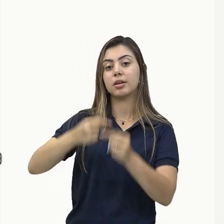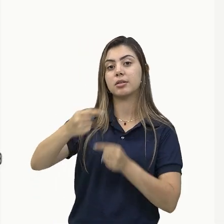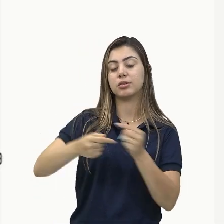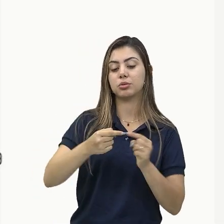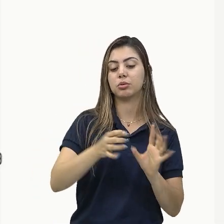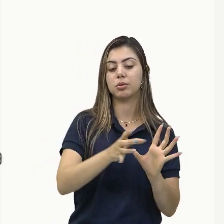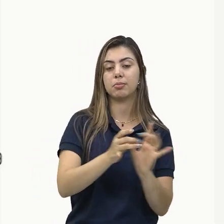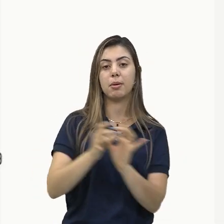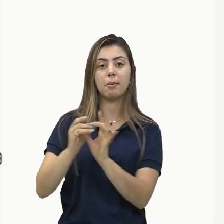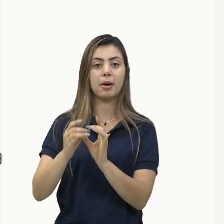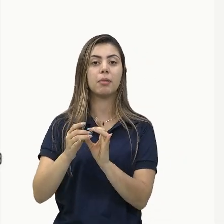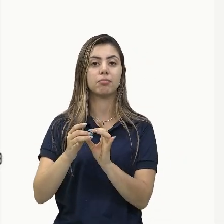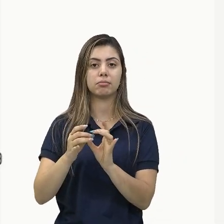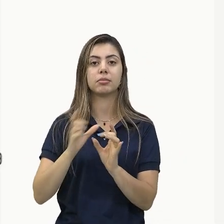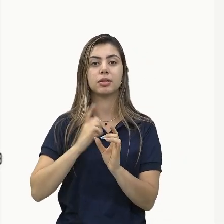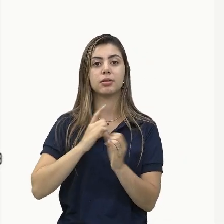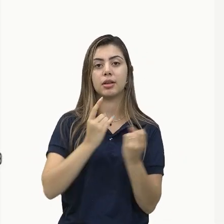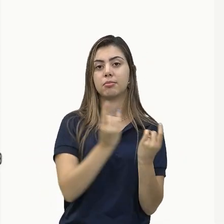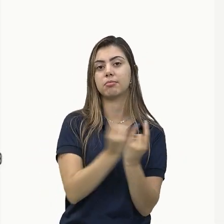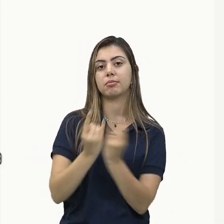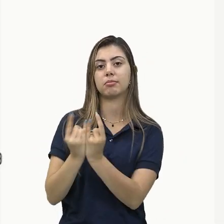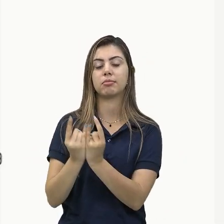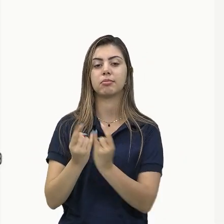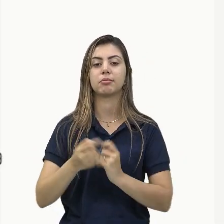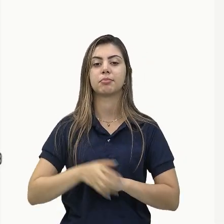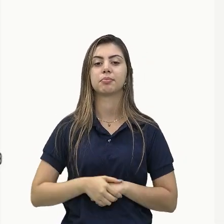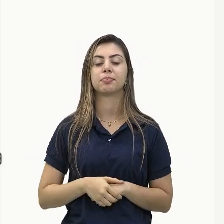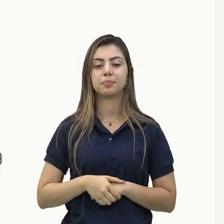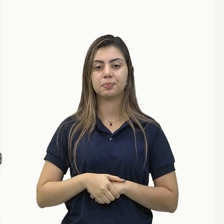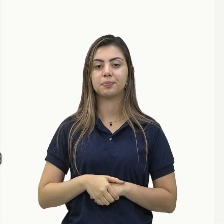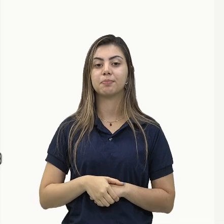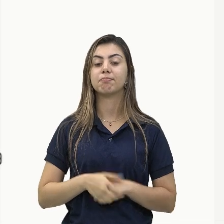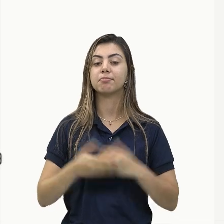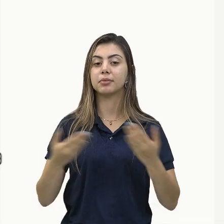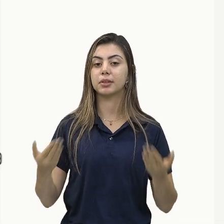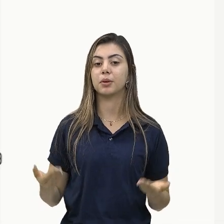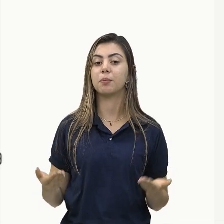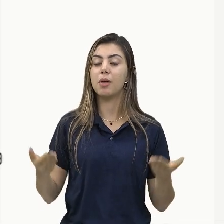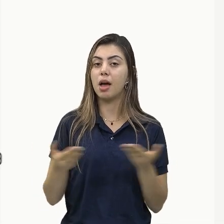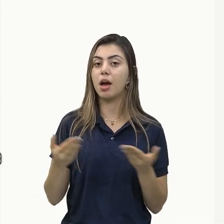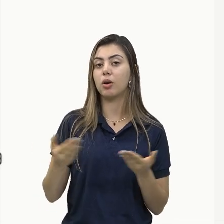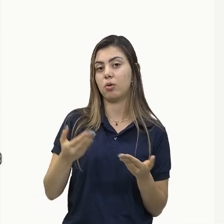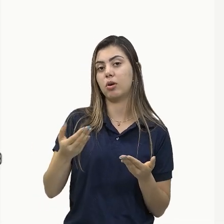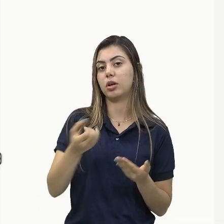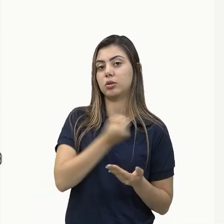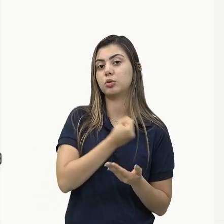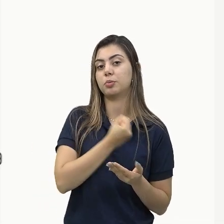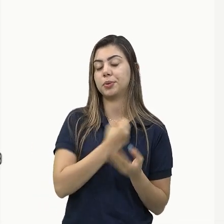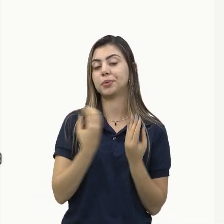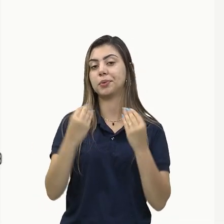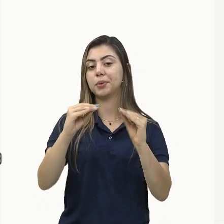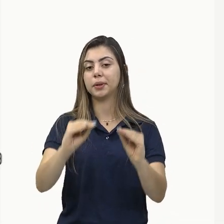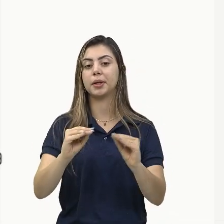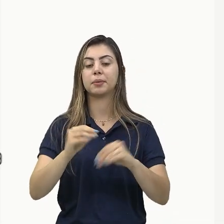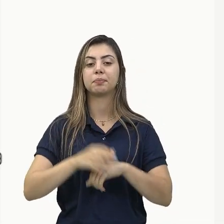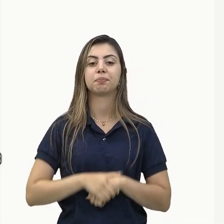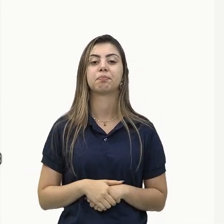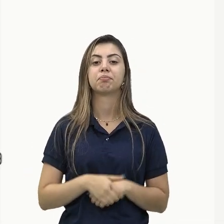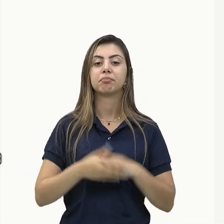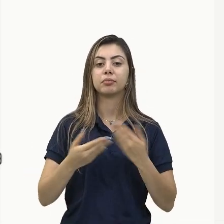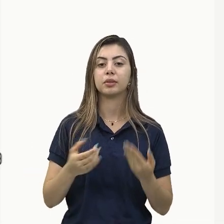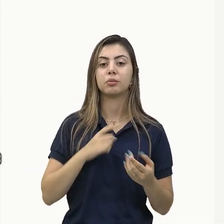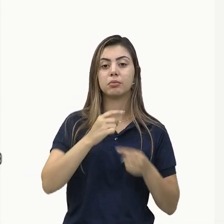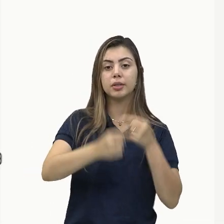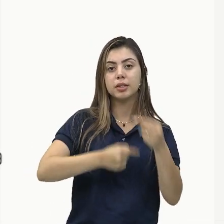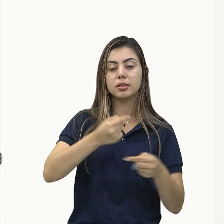série. Então veja, pessoal, olha só, agora vamos dar aqui valores, né, para os resistores, olha só. Um resistor de 5